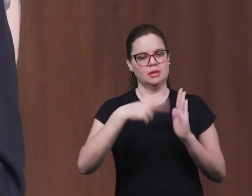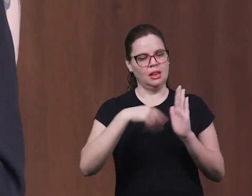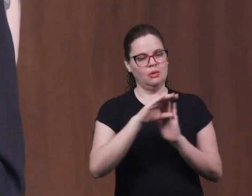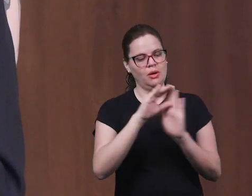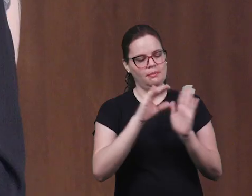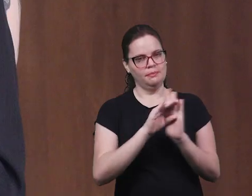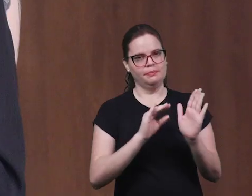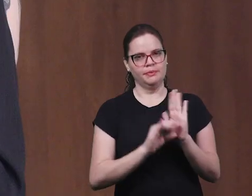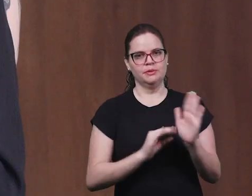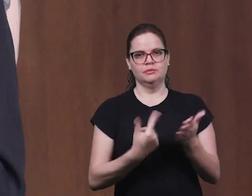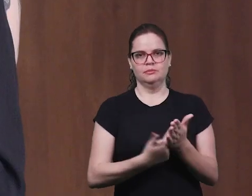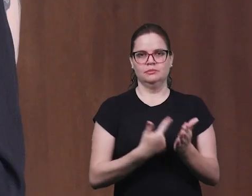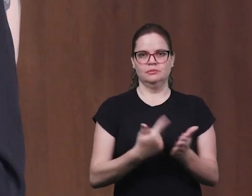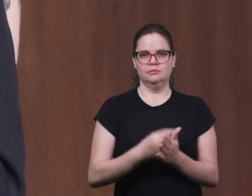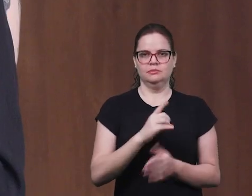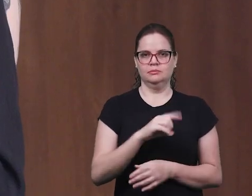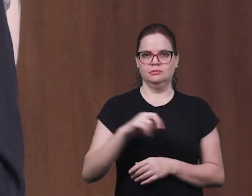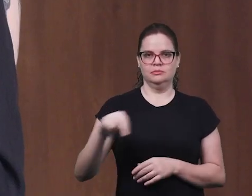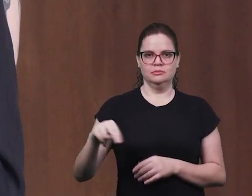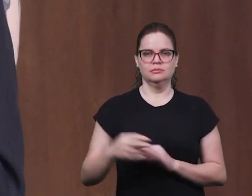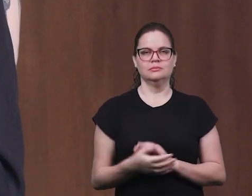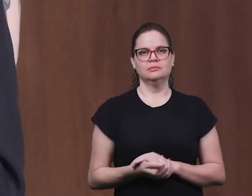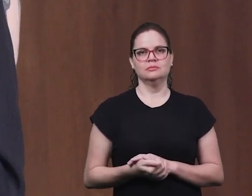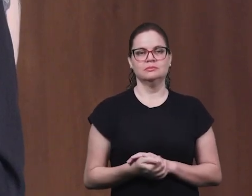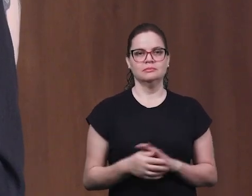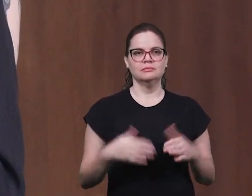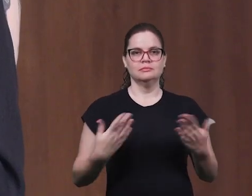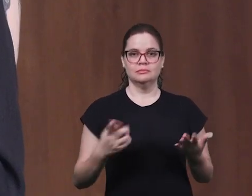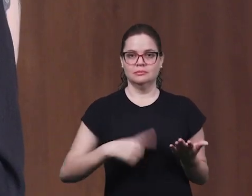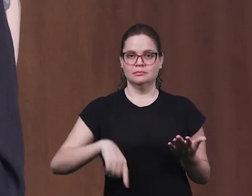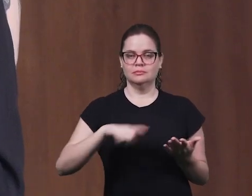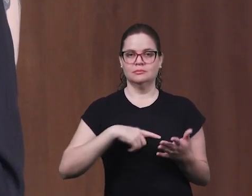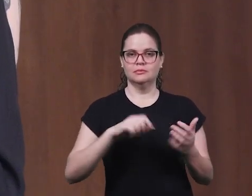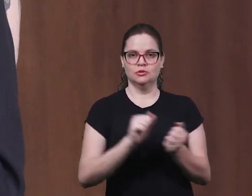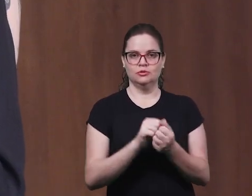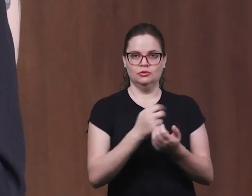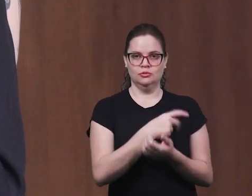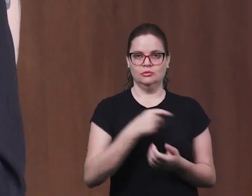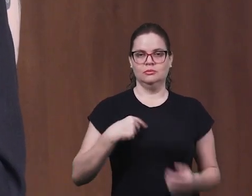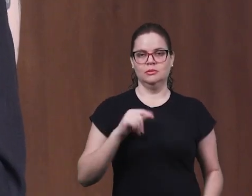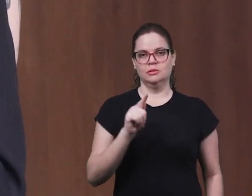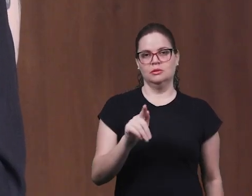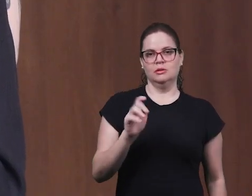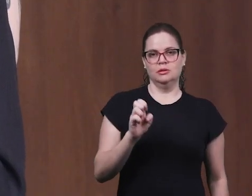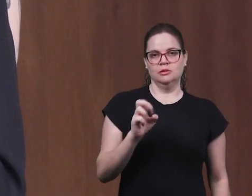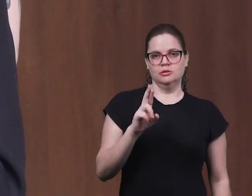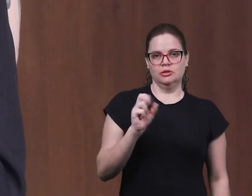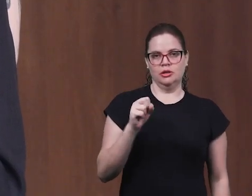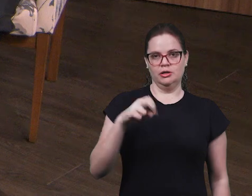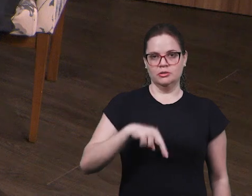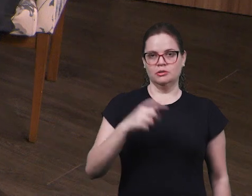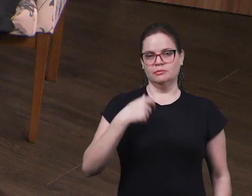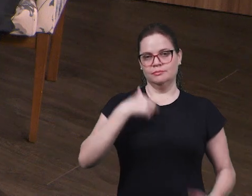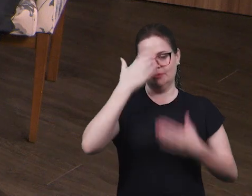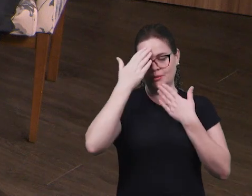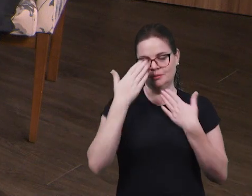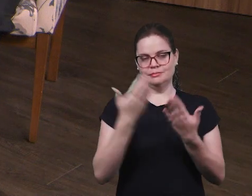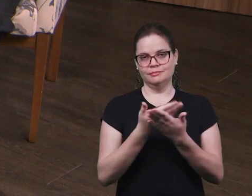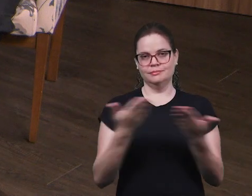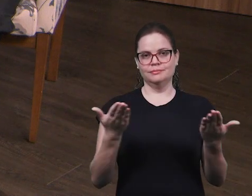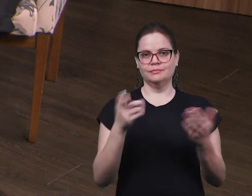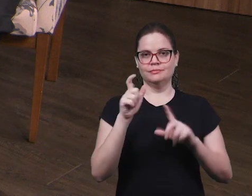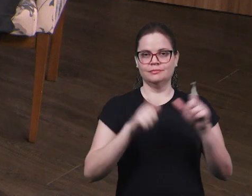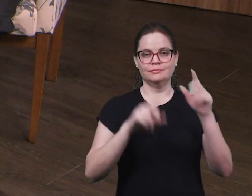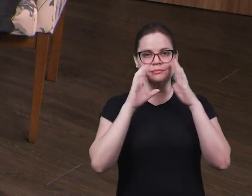do livro de Daniel. Então, nós aqui, juntamente com o pastor Gerson, agradecemos aqui a presença